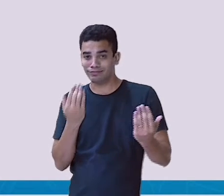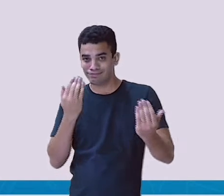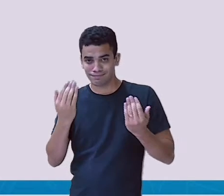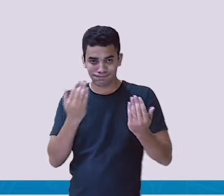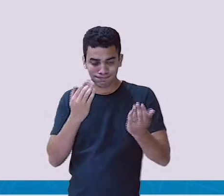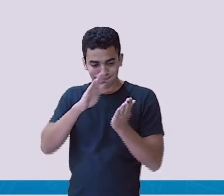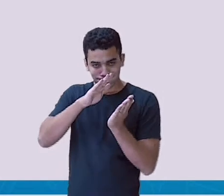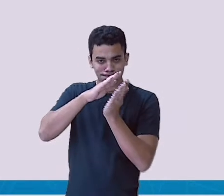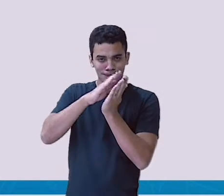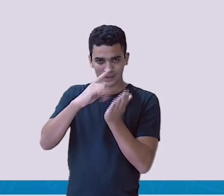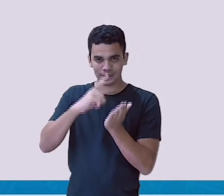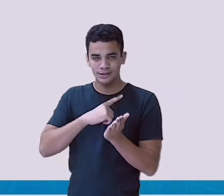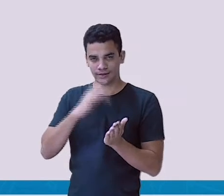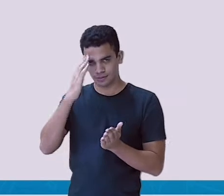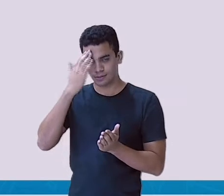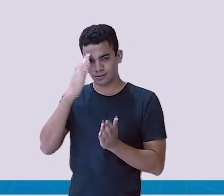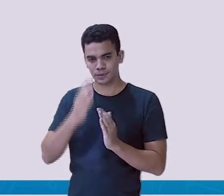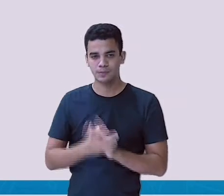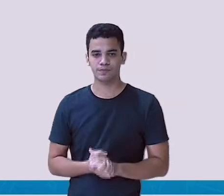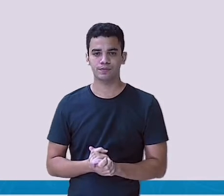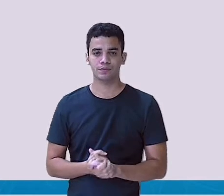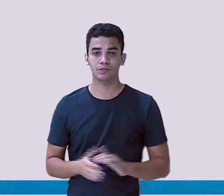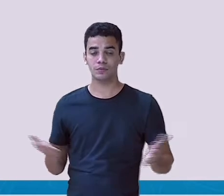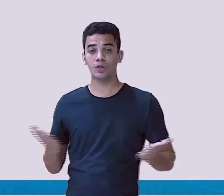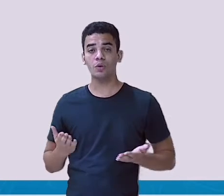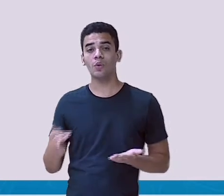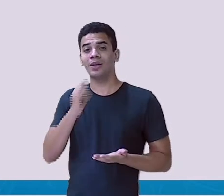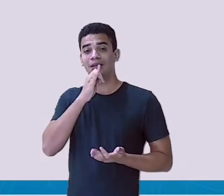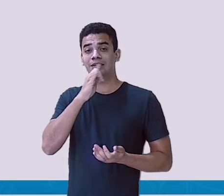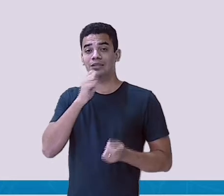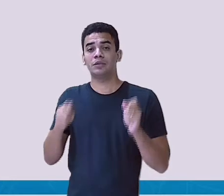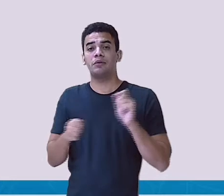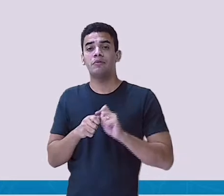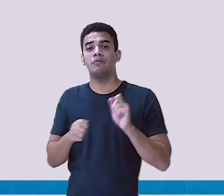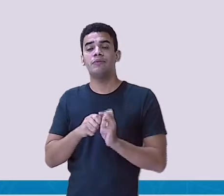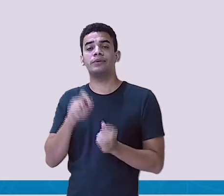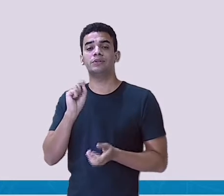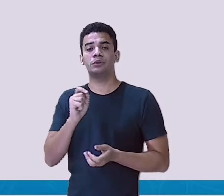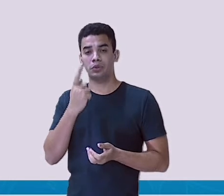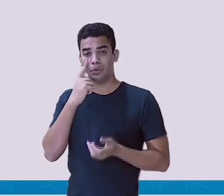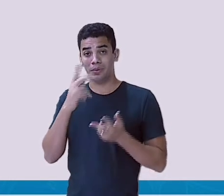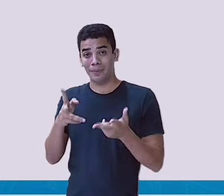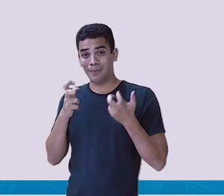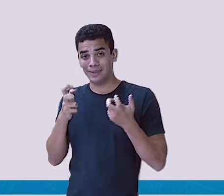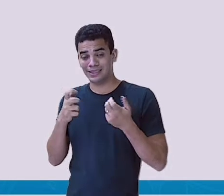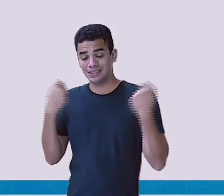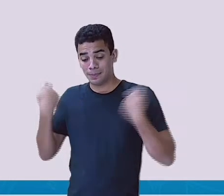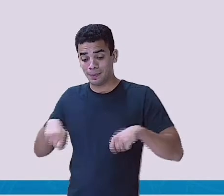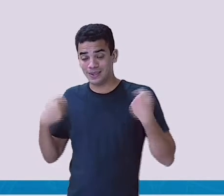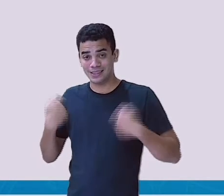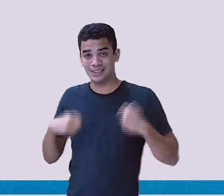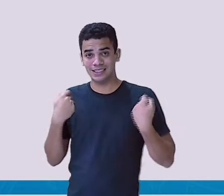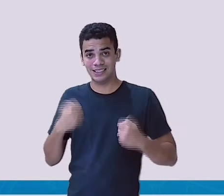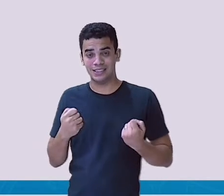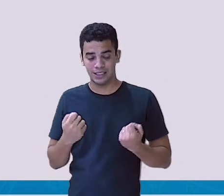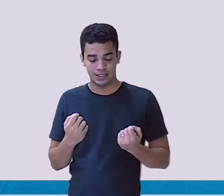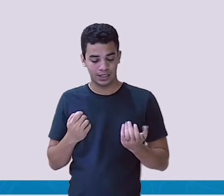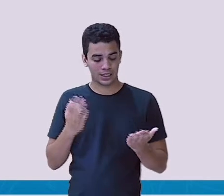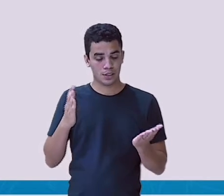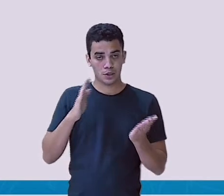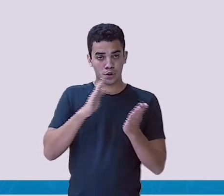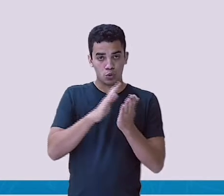alguns exercícios aqui. Entre as figuras a seguir, encontre os pares de triângulos congruentes e indique